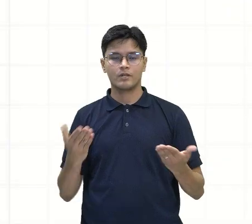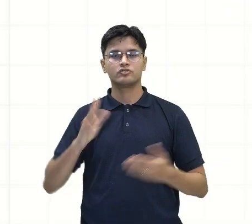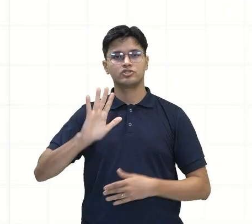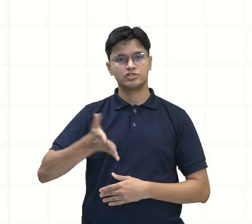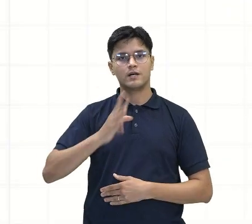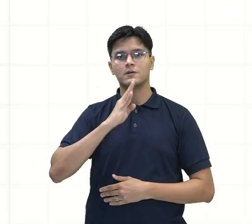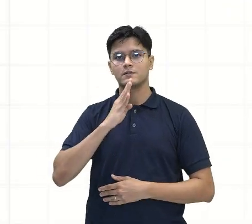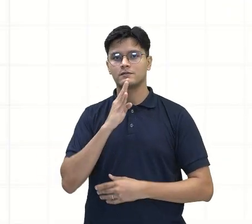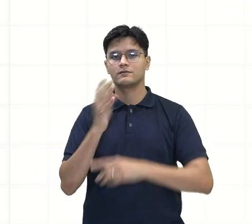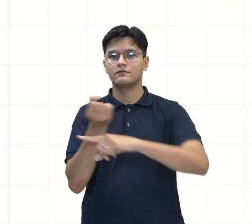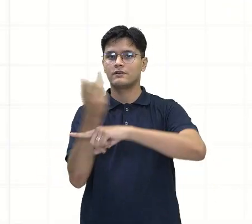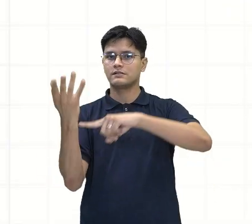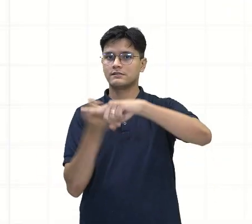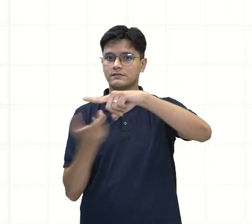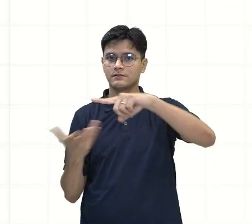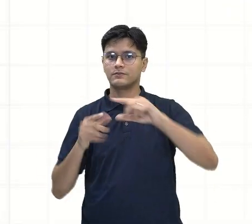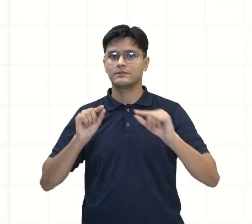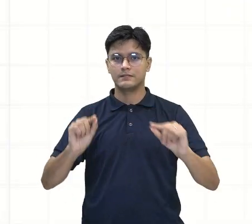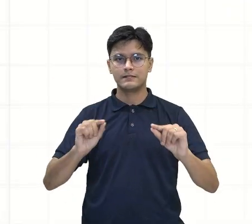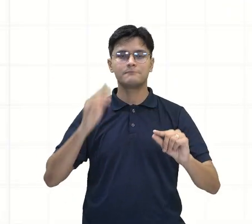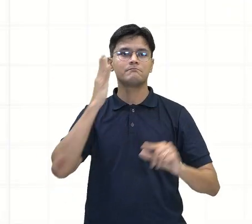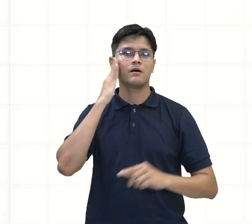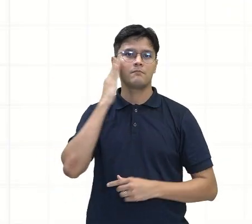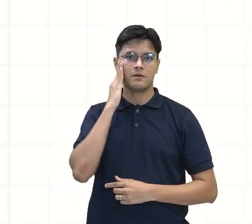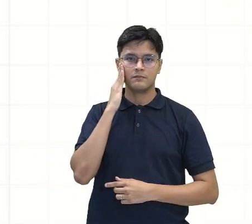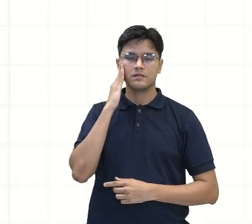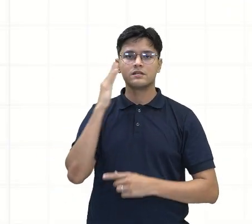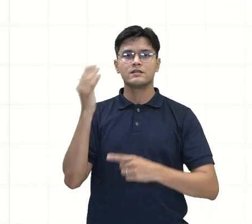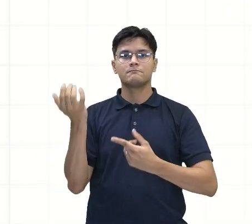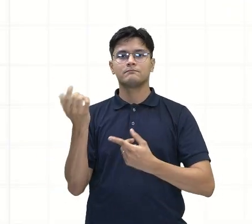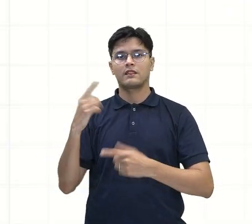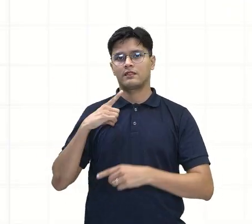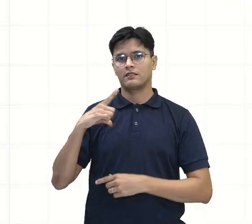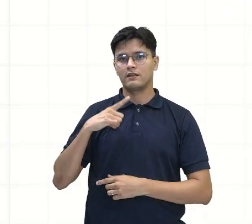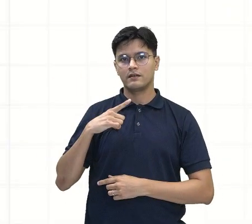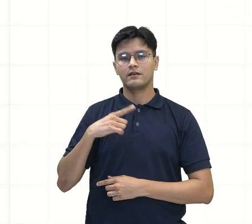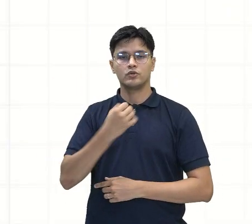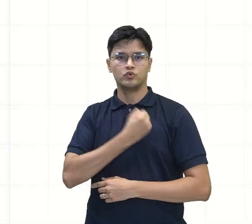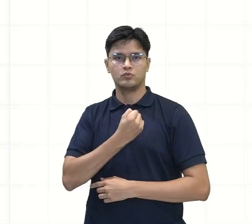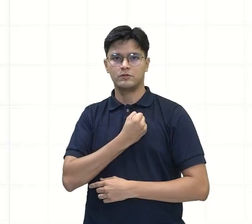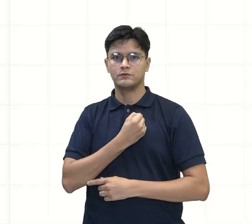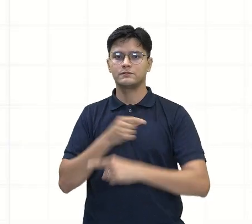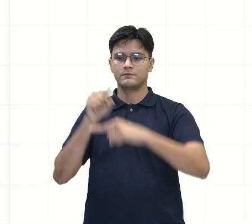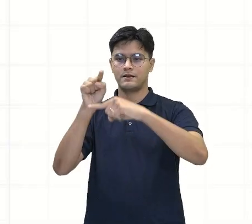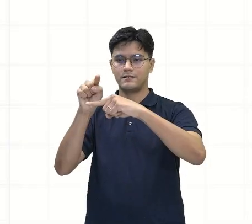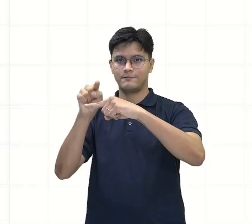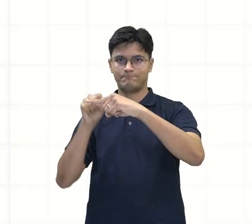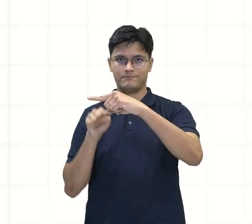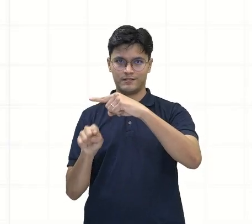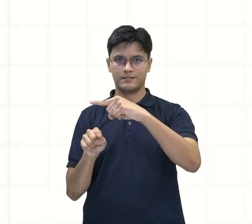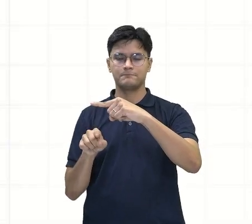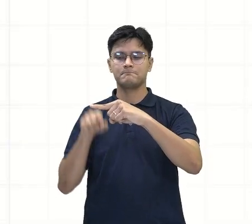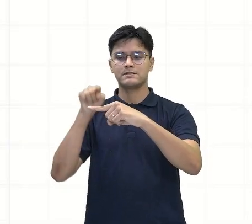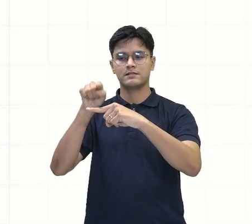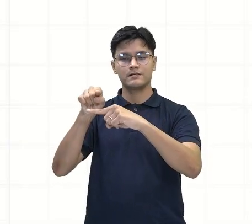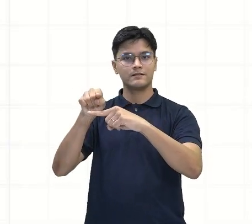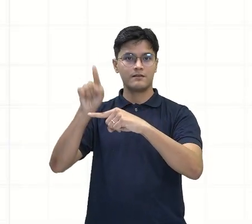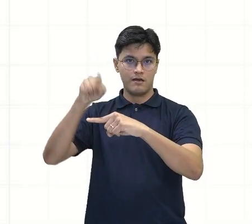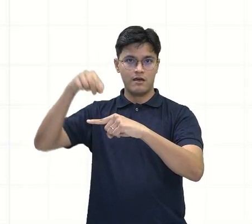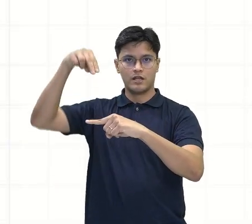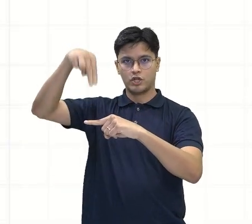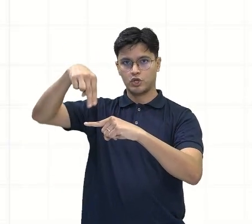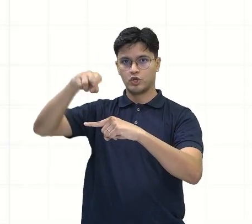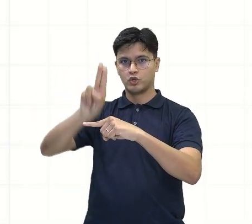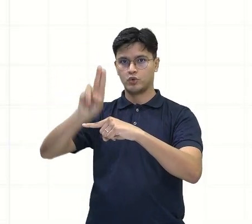uma fração é composta por dois numerais, né? O numeral de cima é o